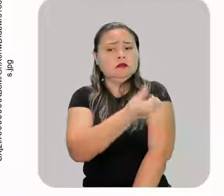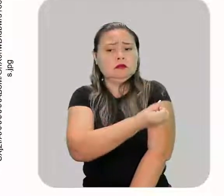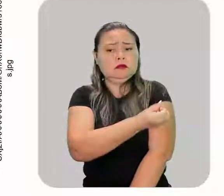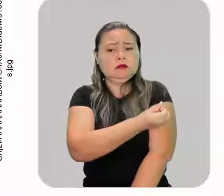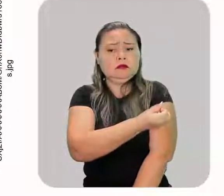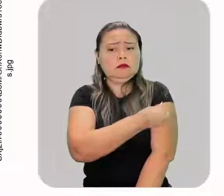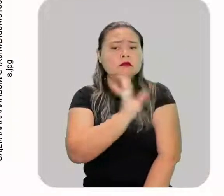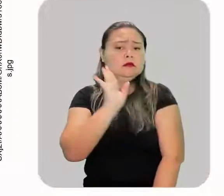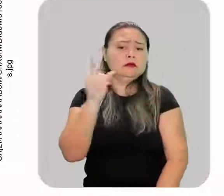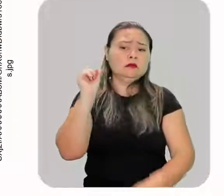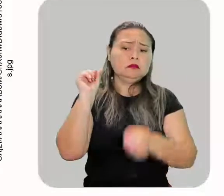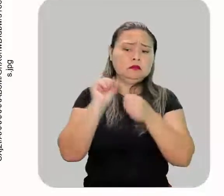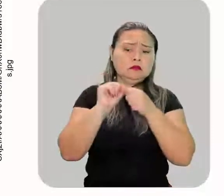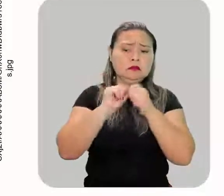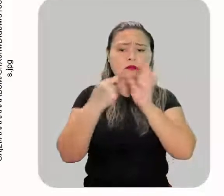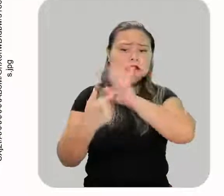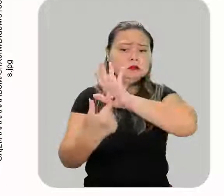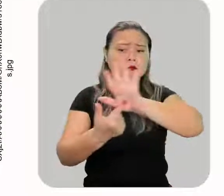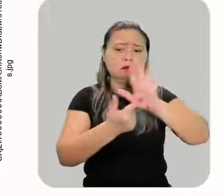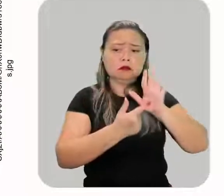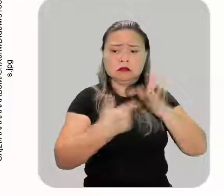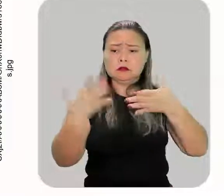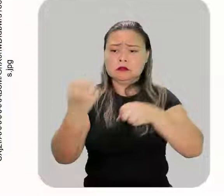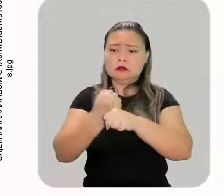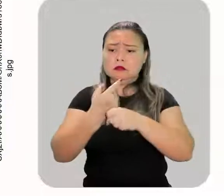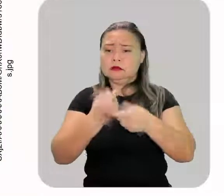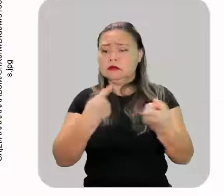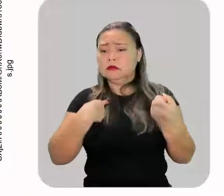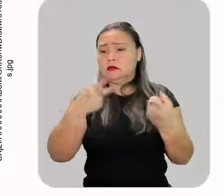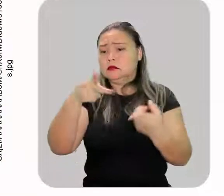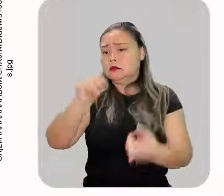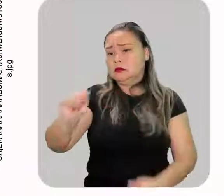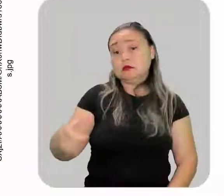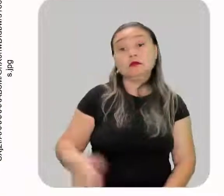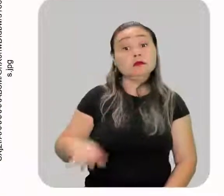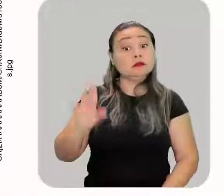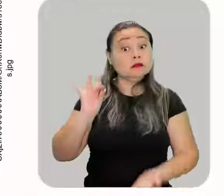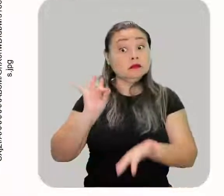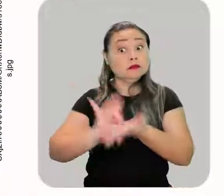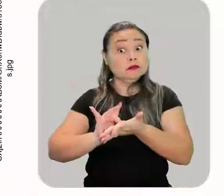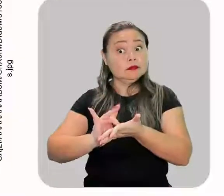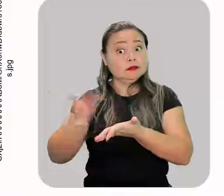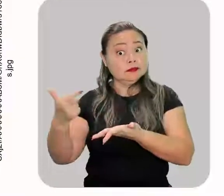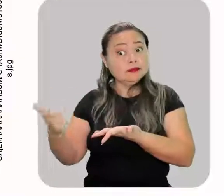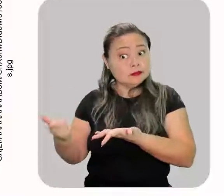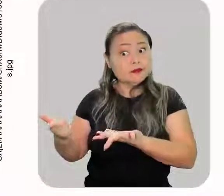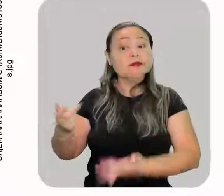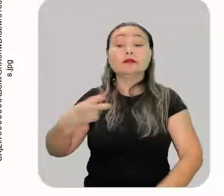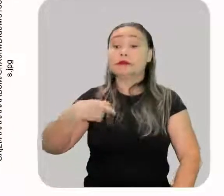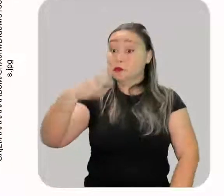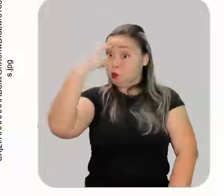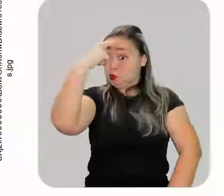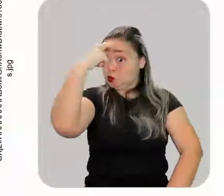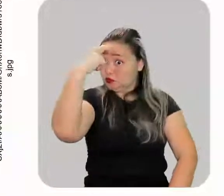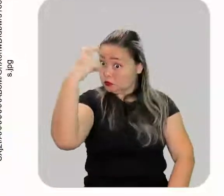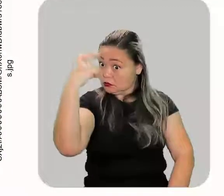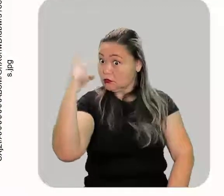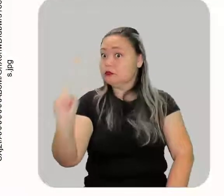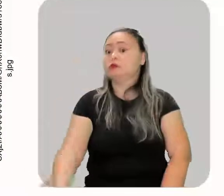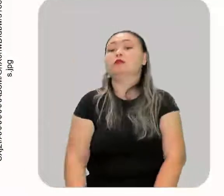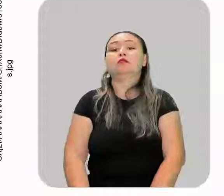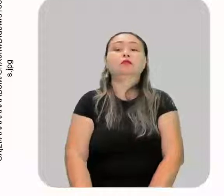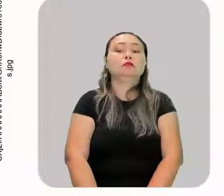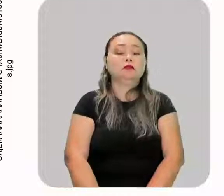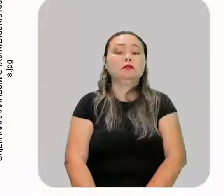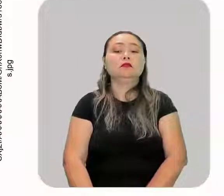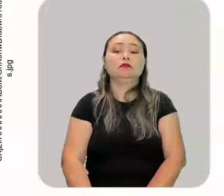ano, já fez aquela demonstração lá da soma dos termos de uma PA. É verdade. Será que o bichinho era inteligente? Vamos